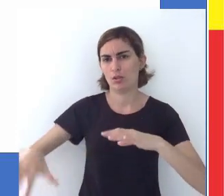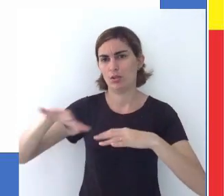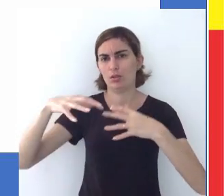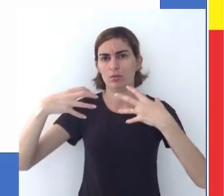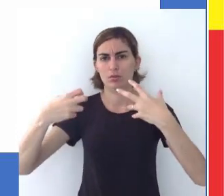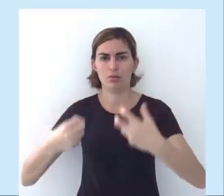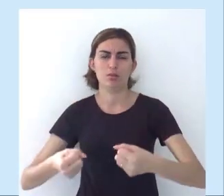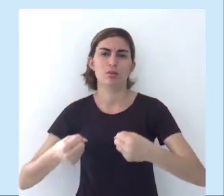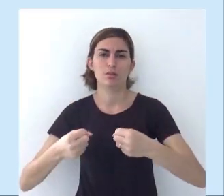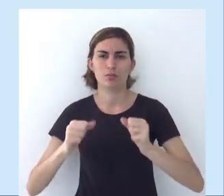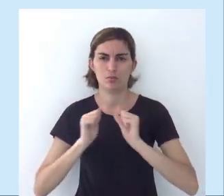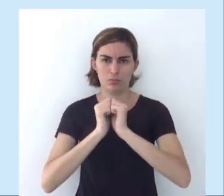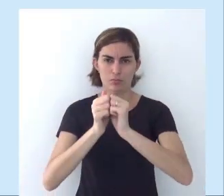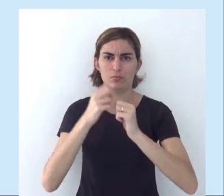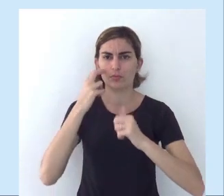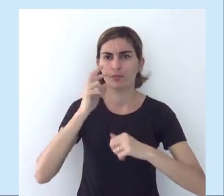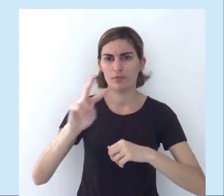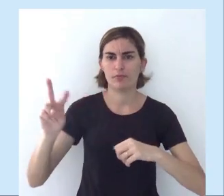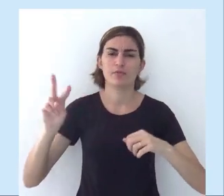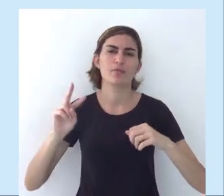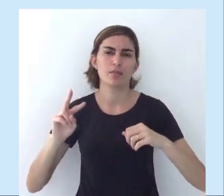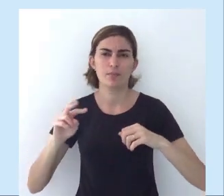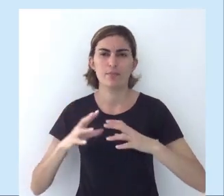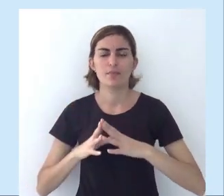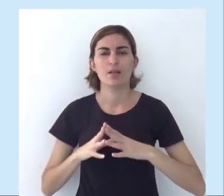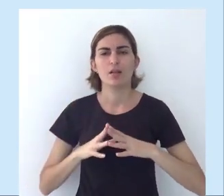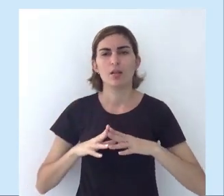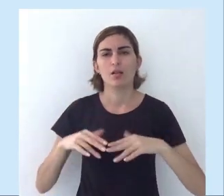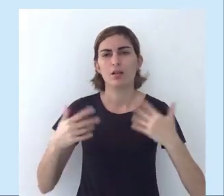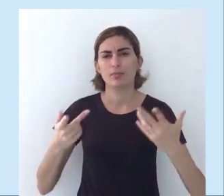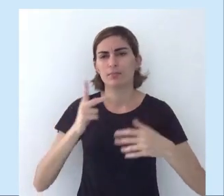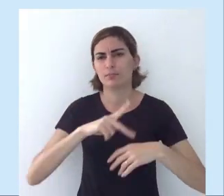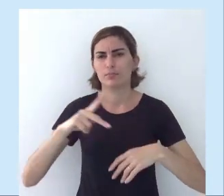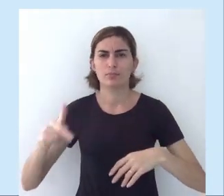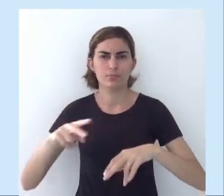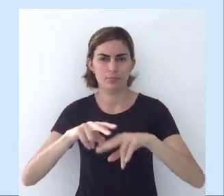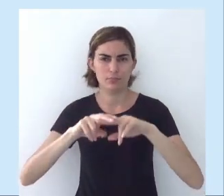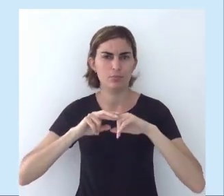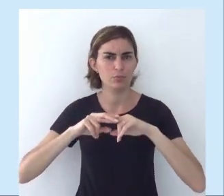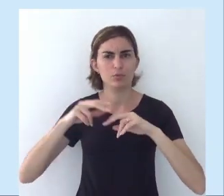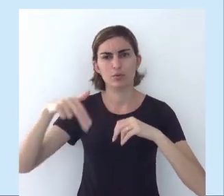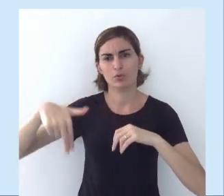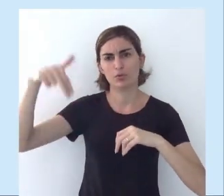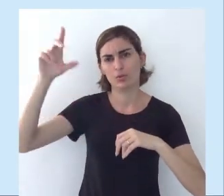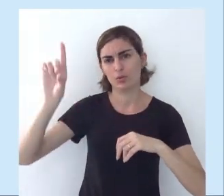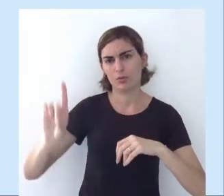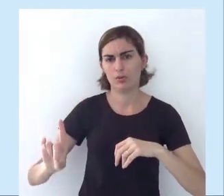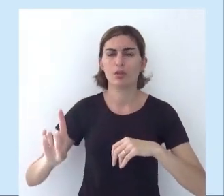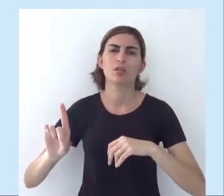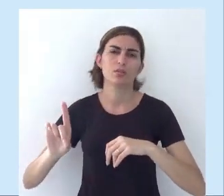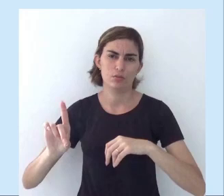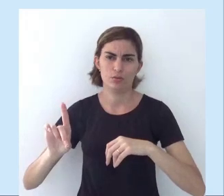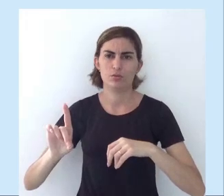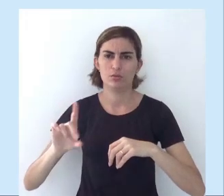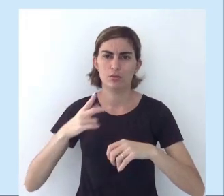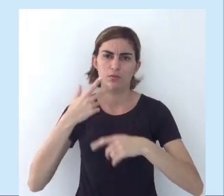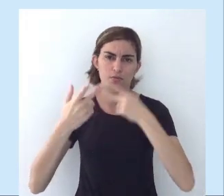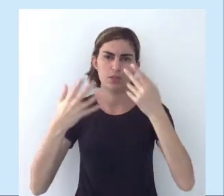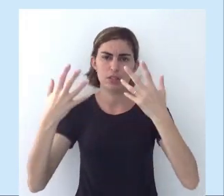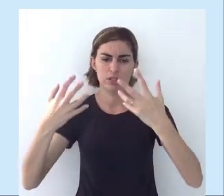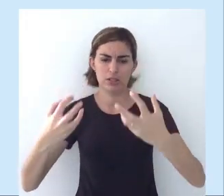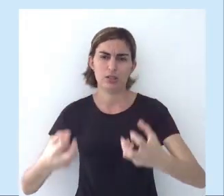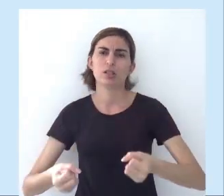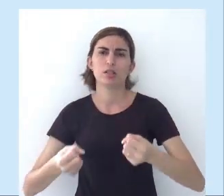essa área de seca. Acompanha comigo agora. Você me pergunta, professor, por isso que o Nordeste